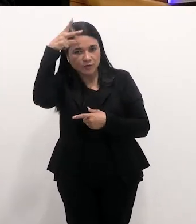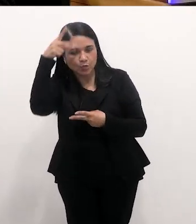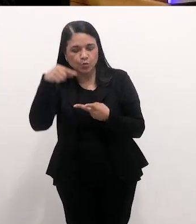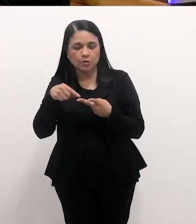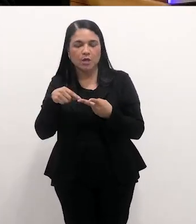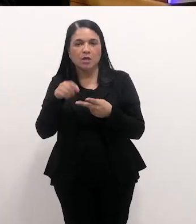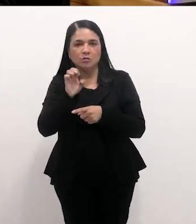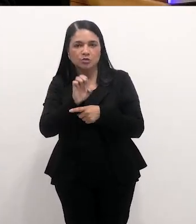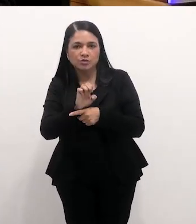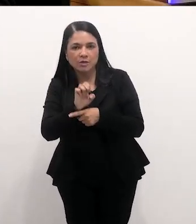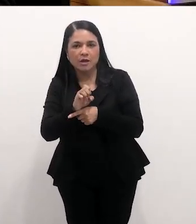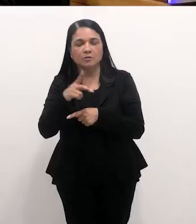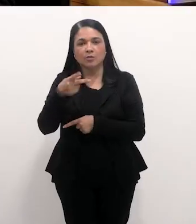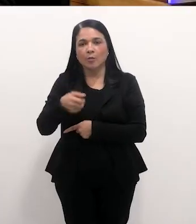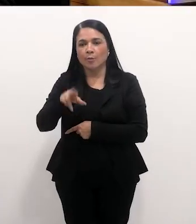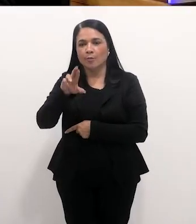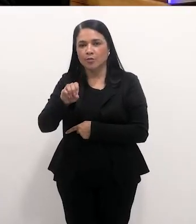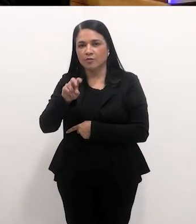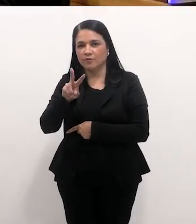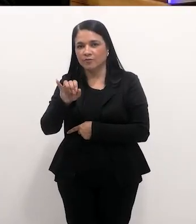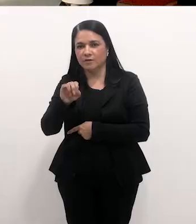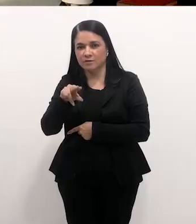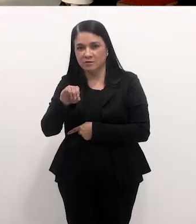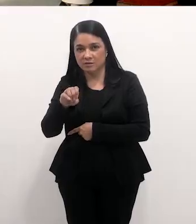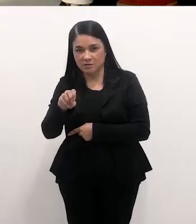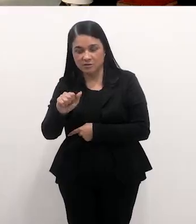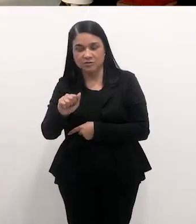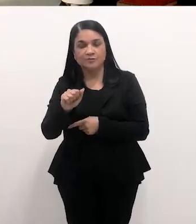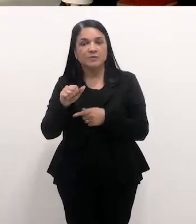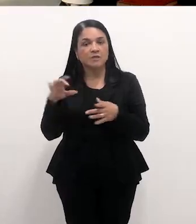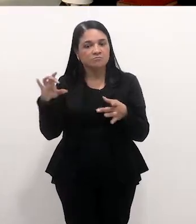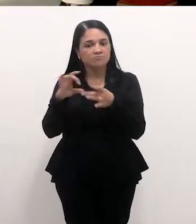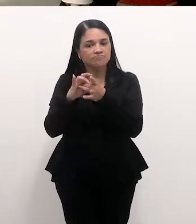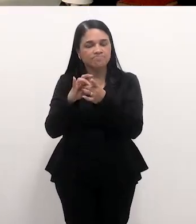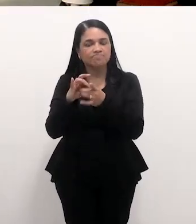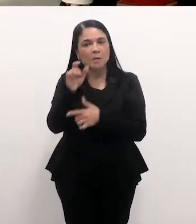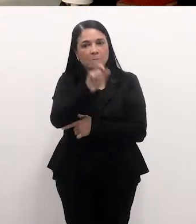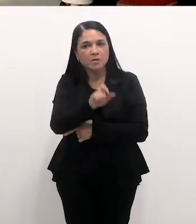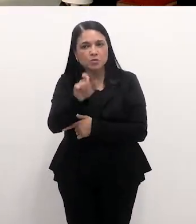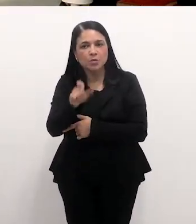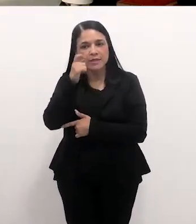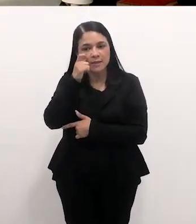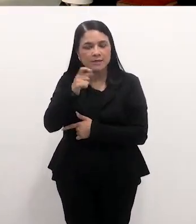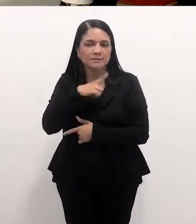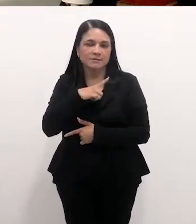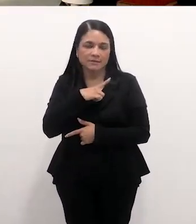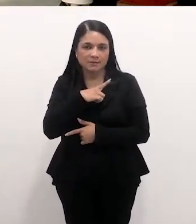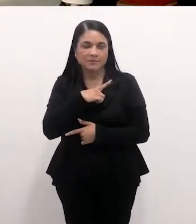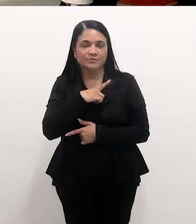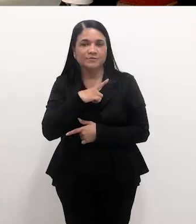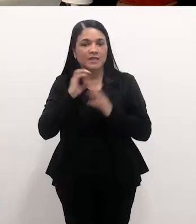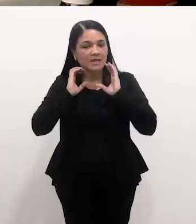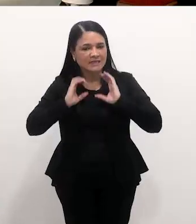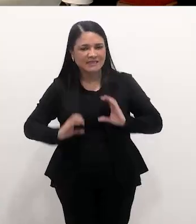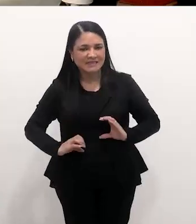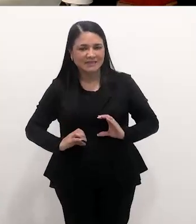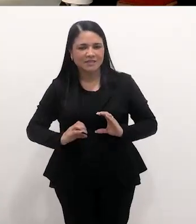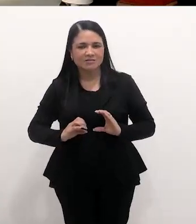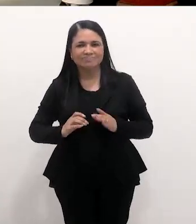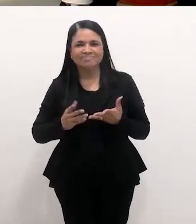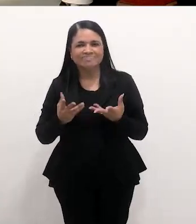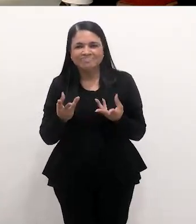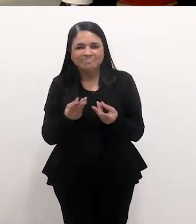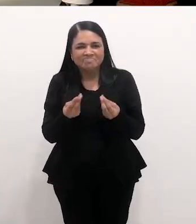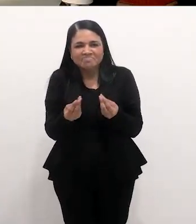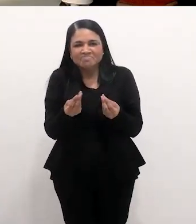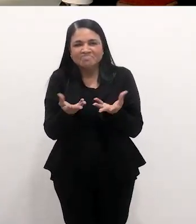mais os entes políticos, as prefeituras, os estados, as províncias lá e os estados aqui, e juntar as pessoas que têm interesse nisso.